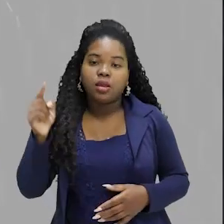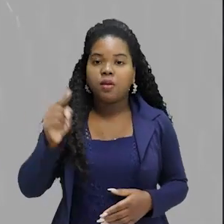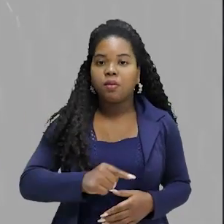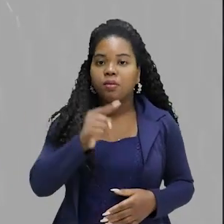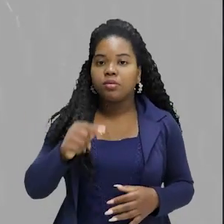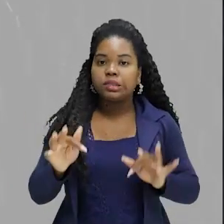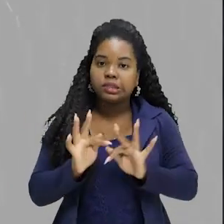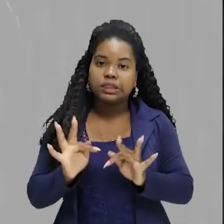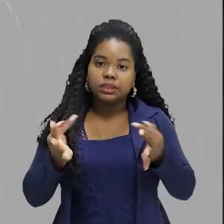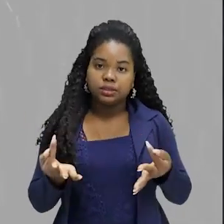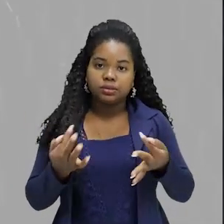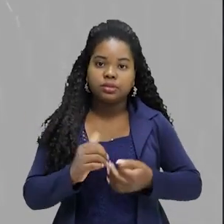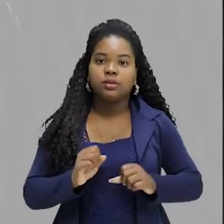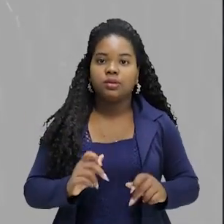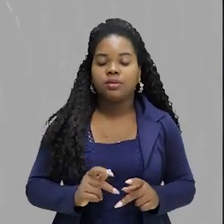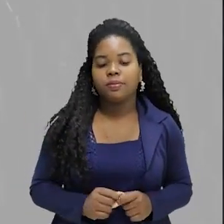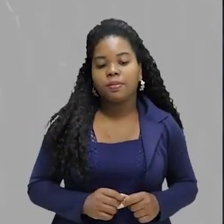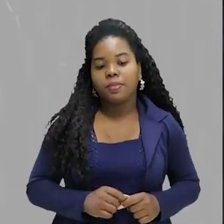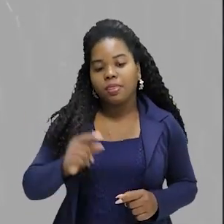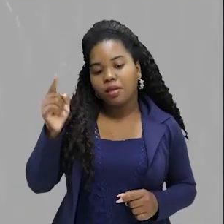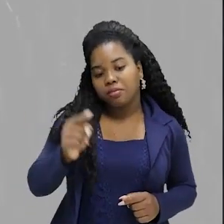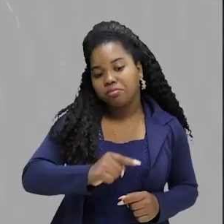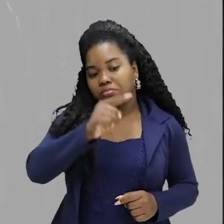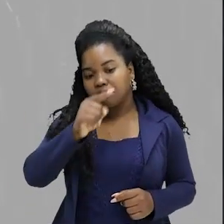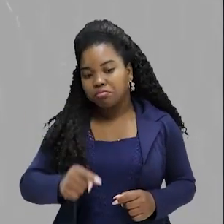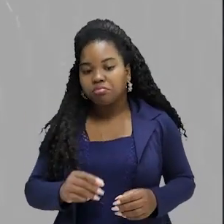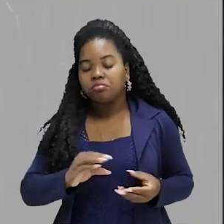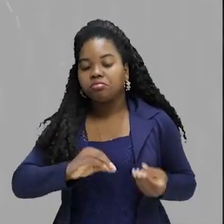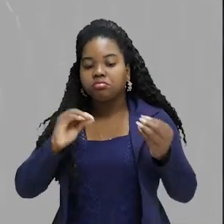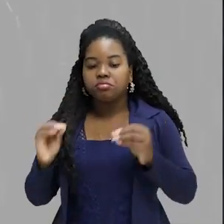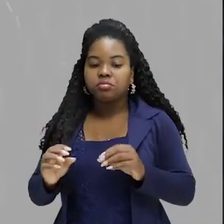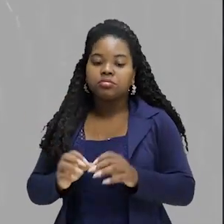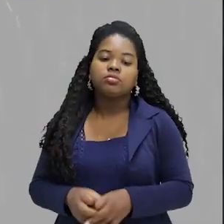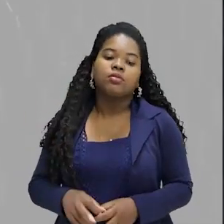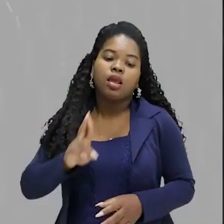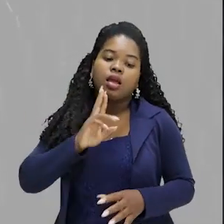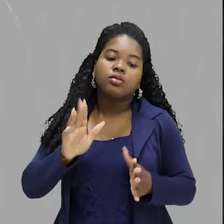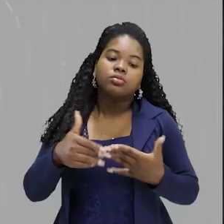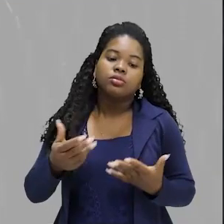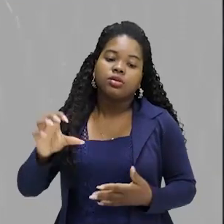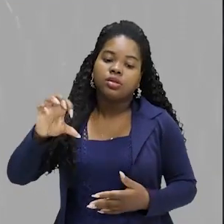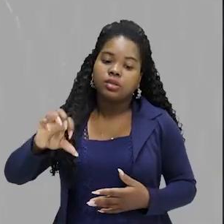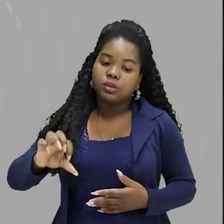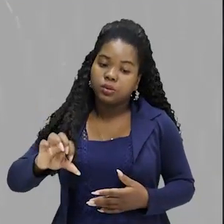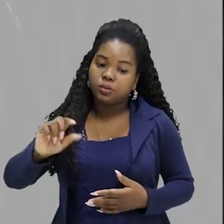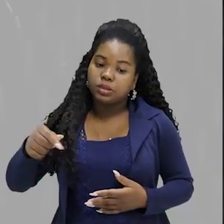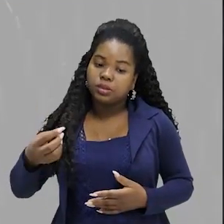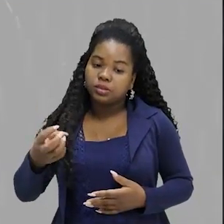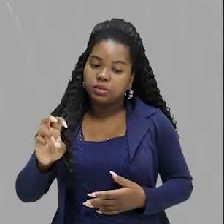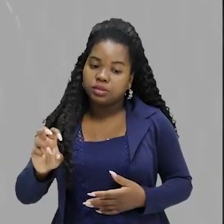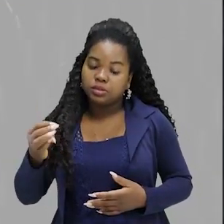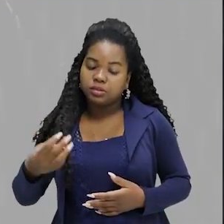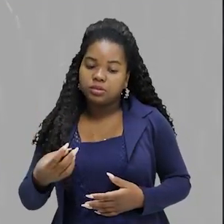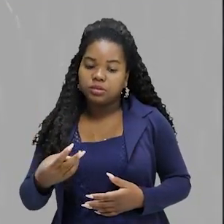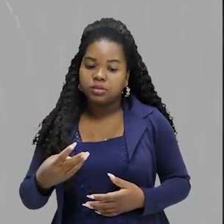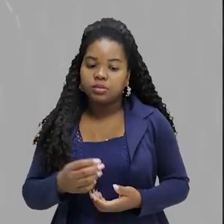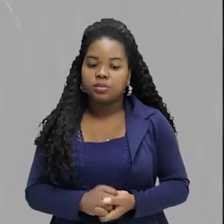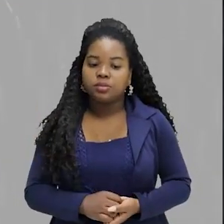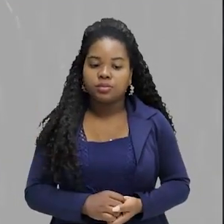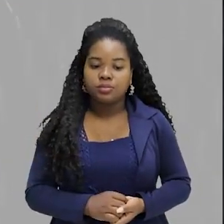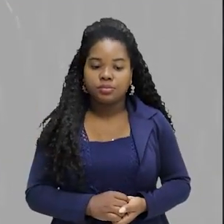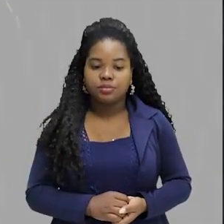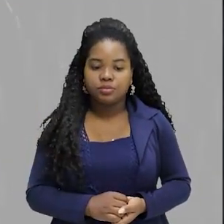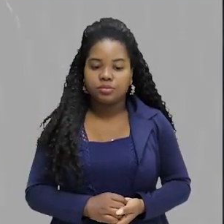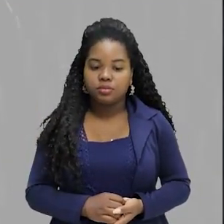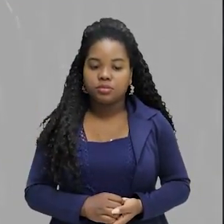simples, certo? Meios por extremo, fazendo o cálculo, E é interessante trabalhar com potência na base